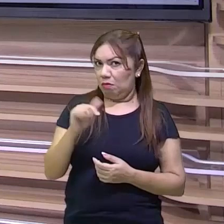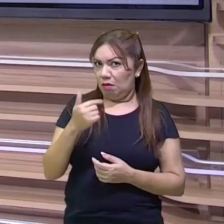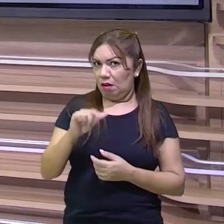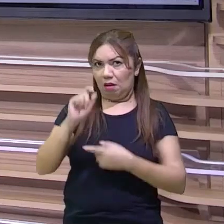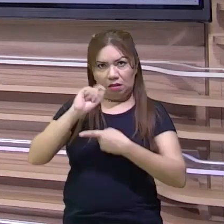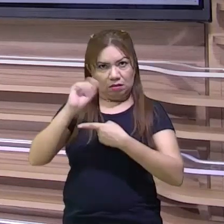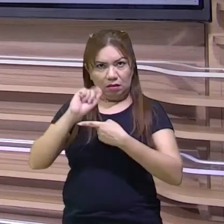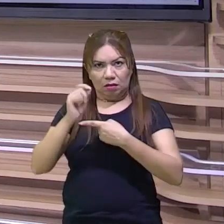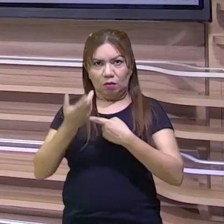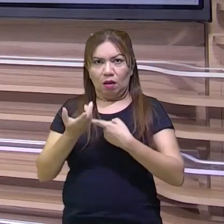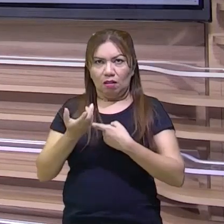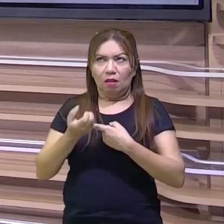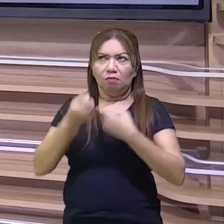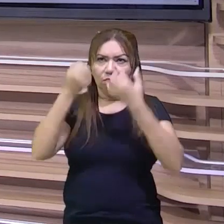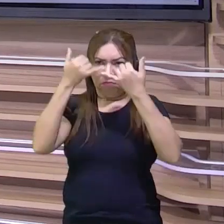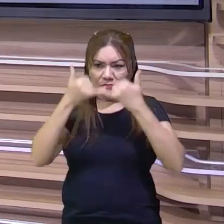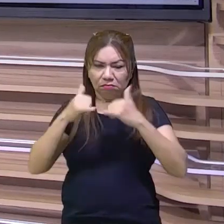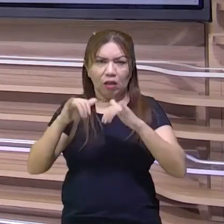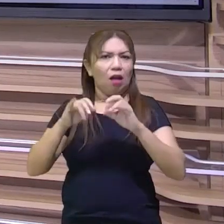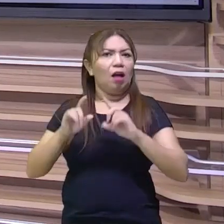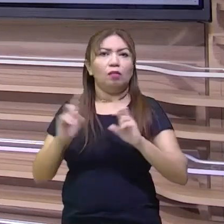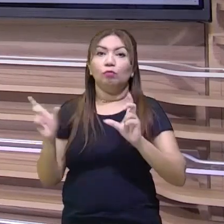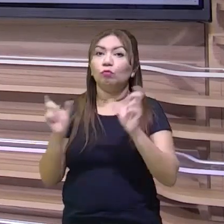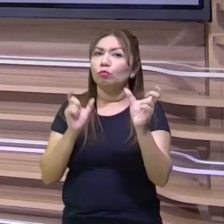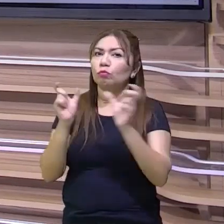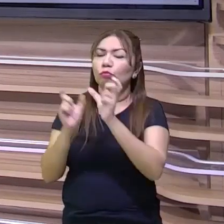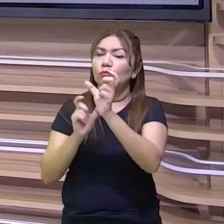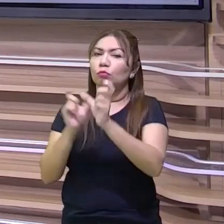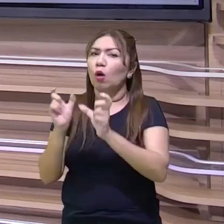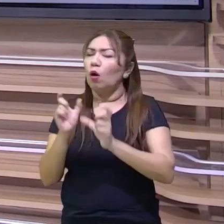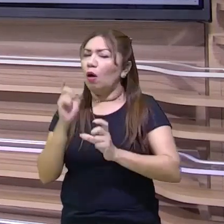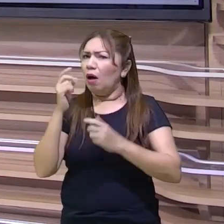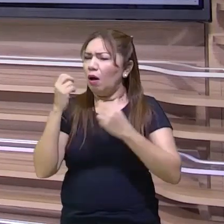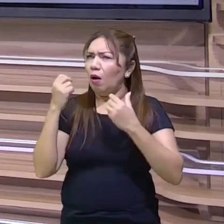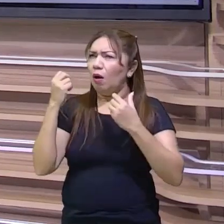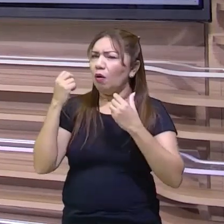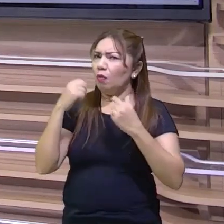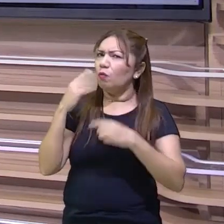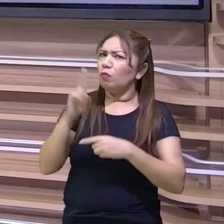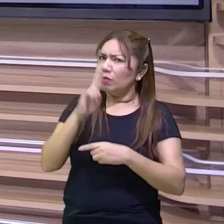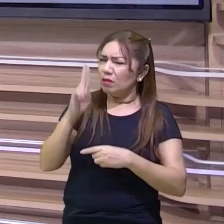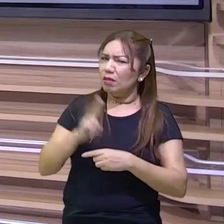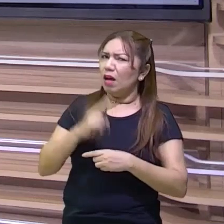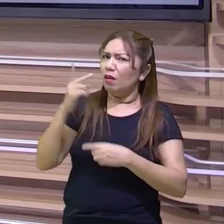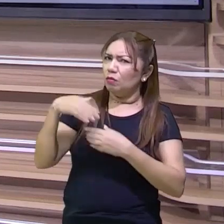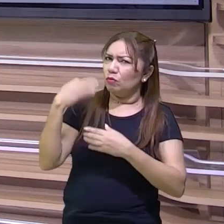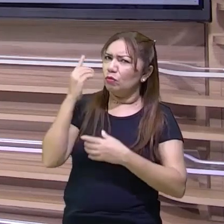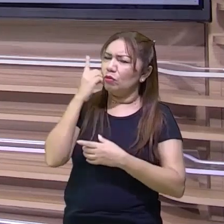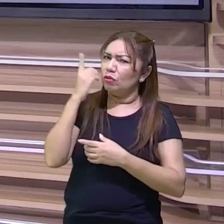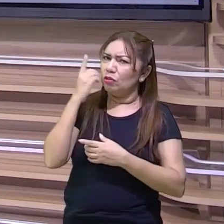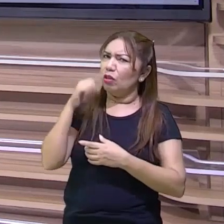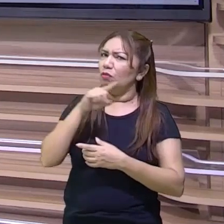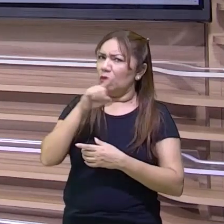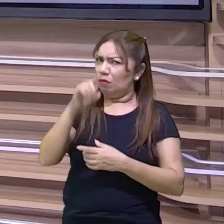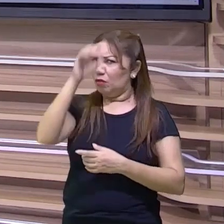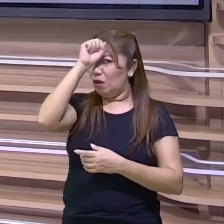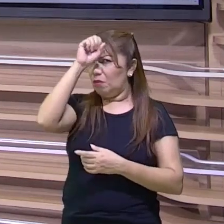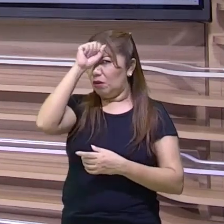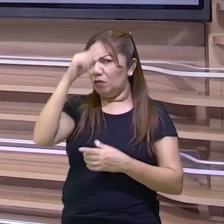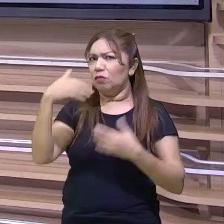coloca aplica ela no nosso dia a dia. Tudo bem? Eu espero que vocês tenham aprendido na aula de